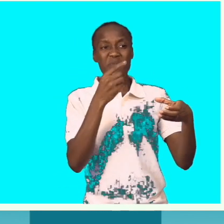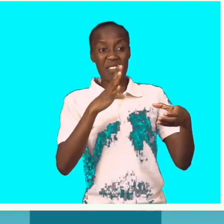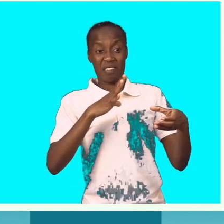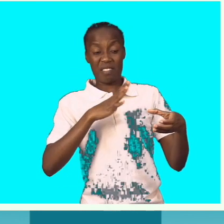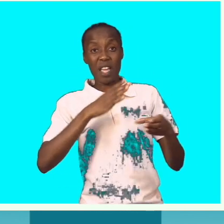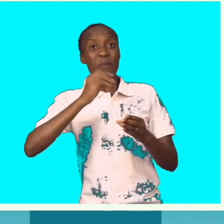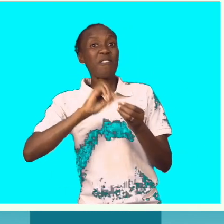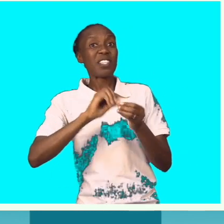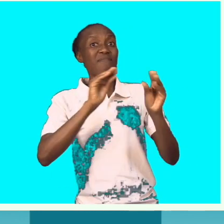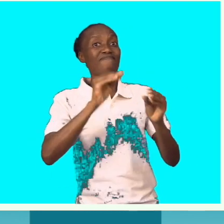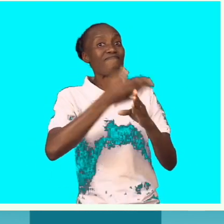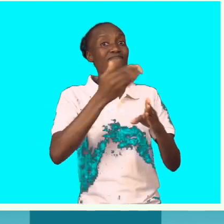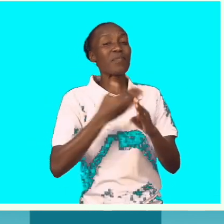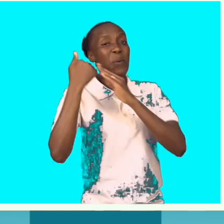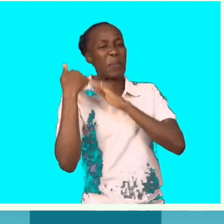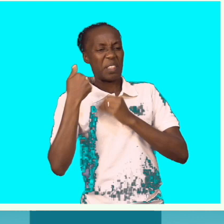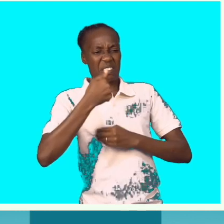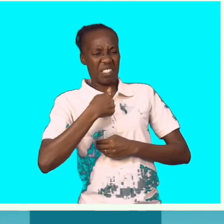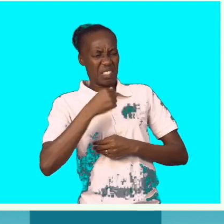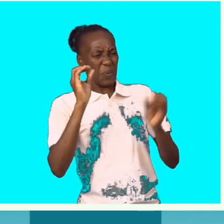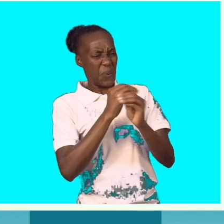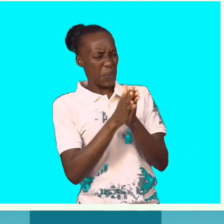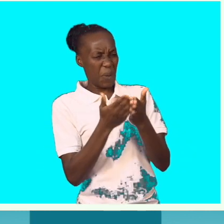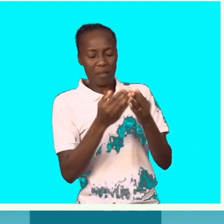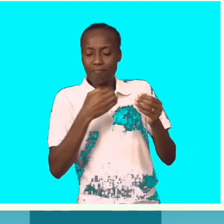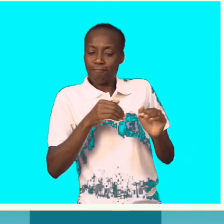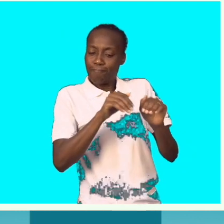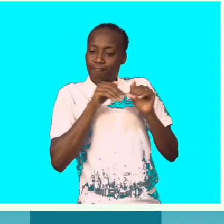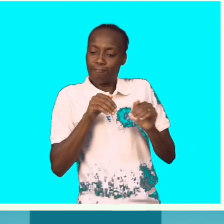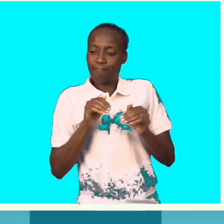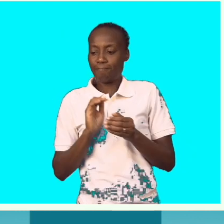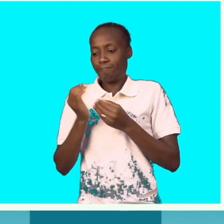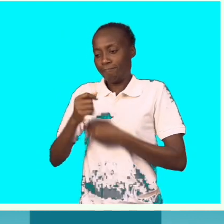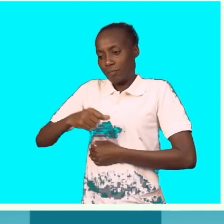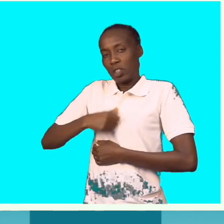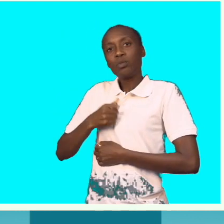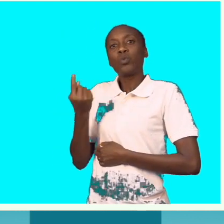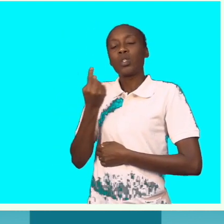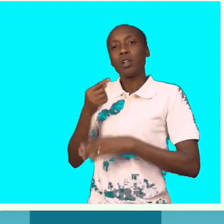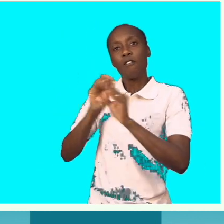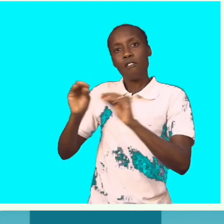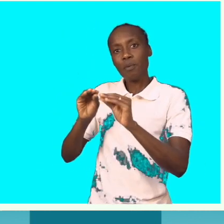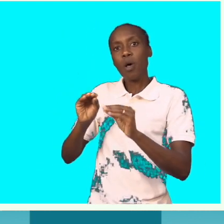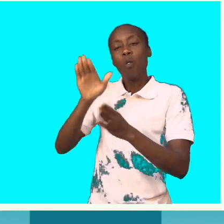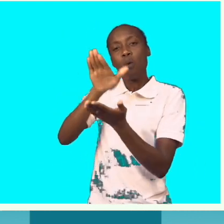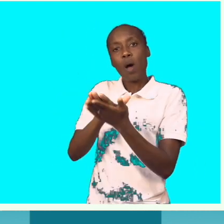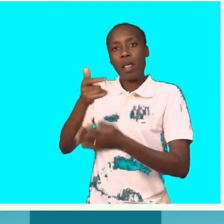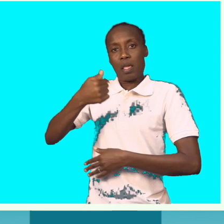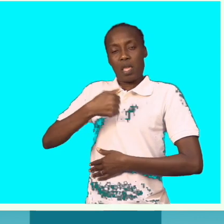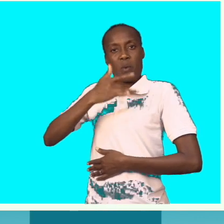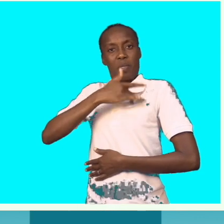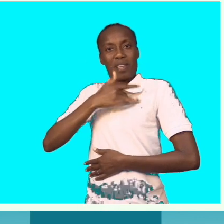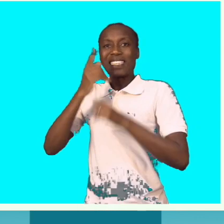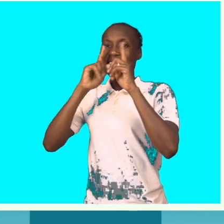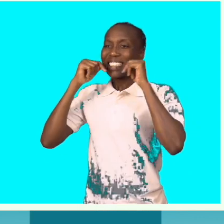quando tem padrinho, quando não tem, não vai. Então, eu prefiro ficar aí no meu canto, treinar formação, treinar. Onde que me alegra? Fico feliz em treinar